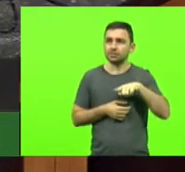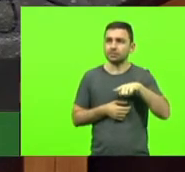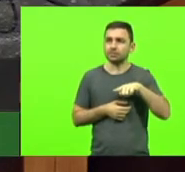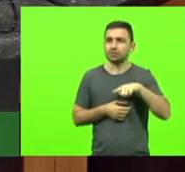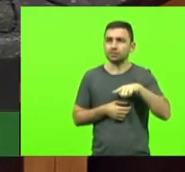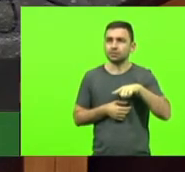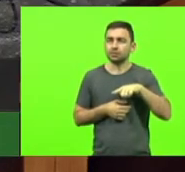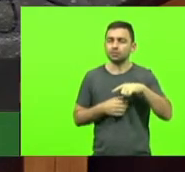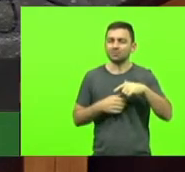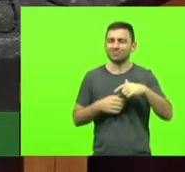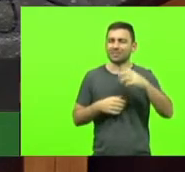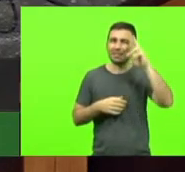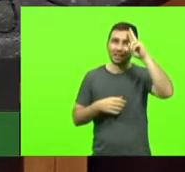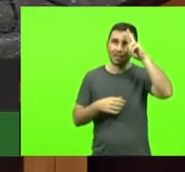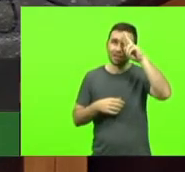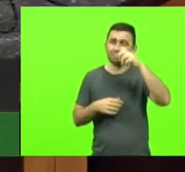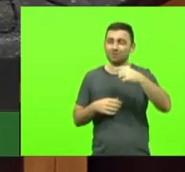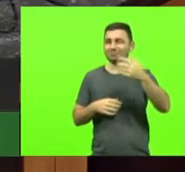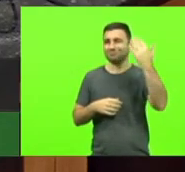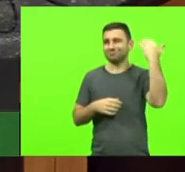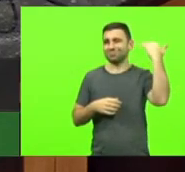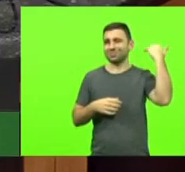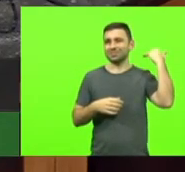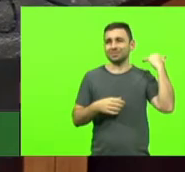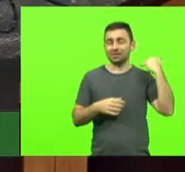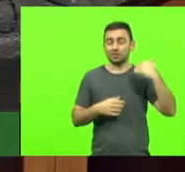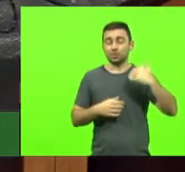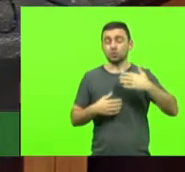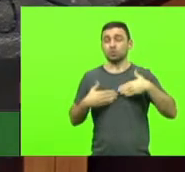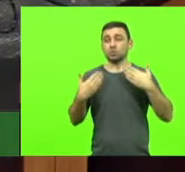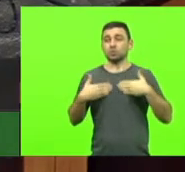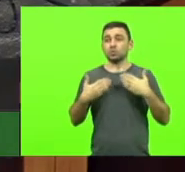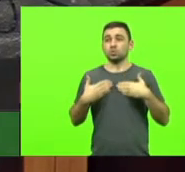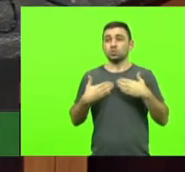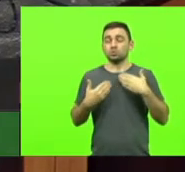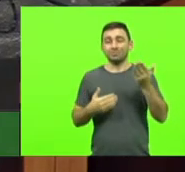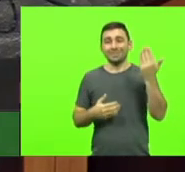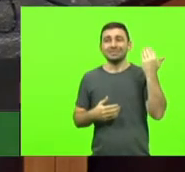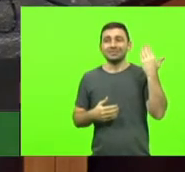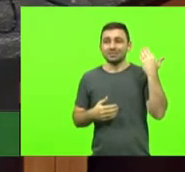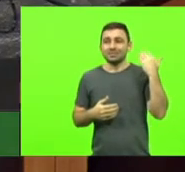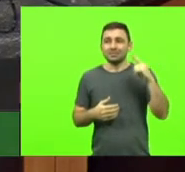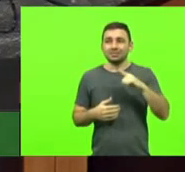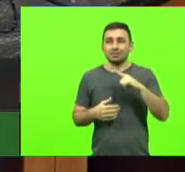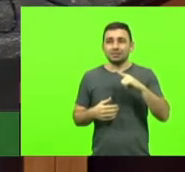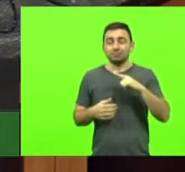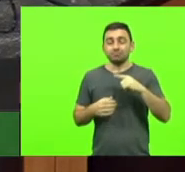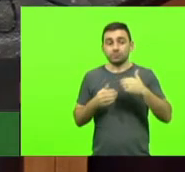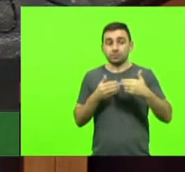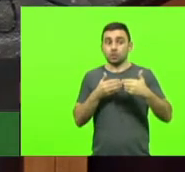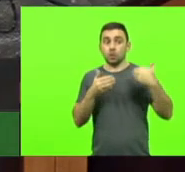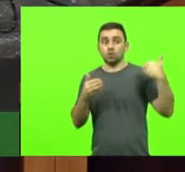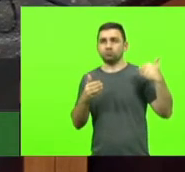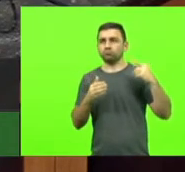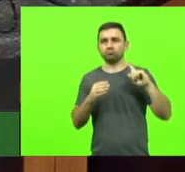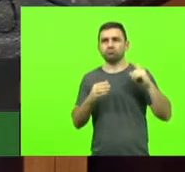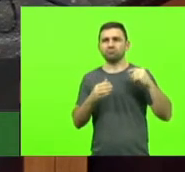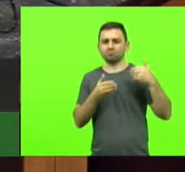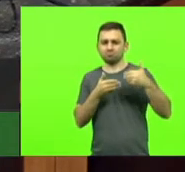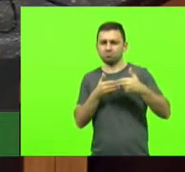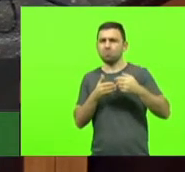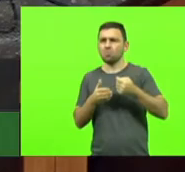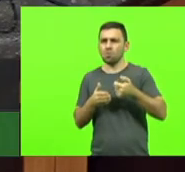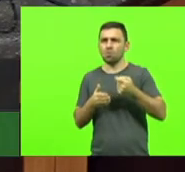revigora a memória delas, revisa, né, assustadoras de um passado que não está tão distante, em que as mulheres